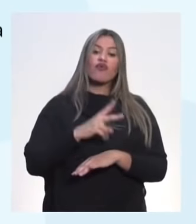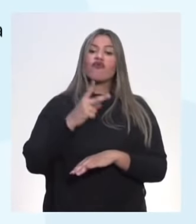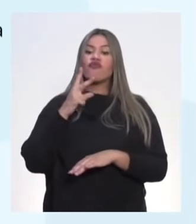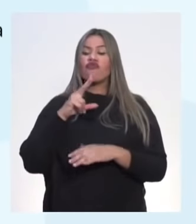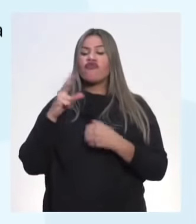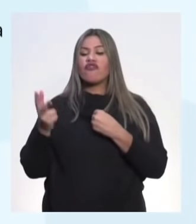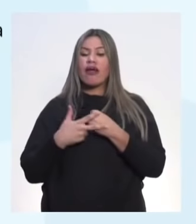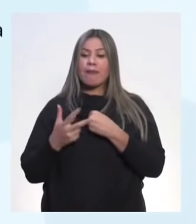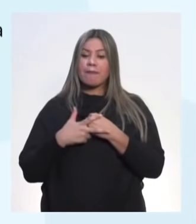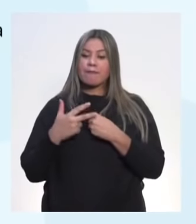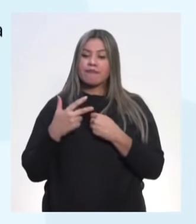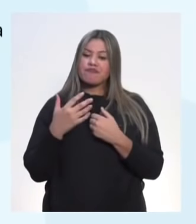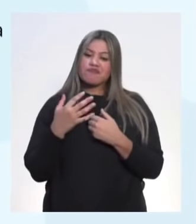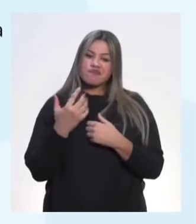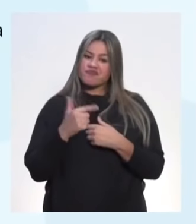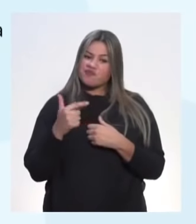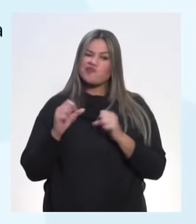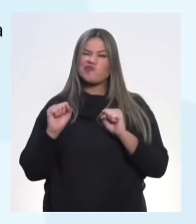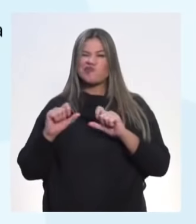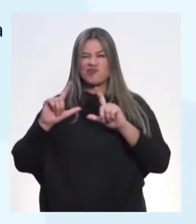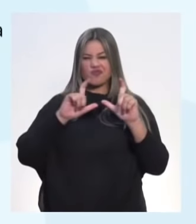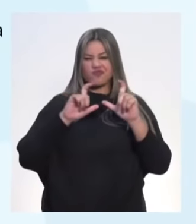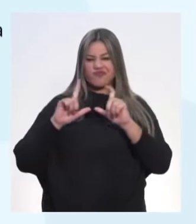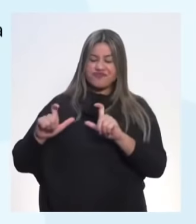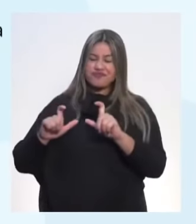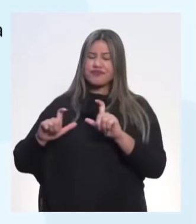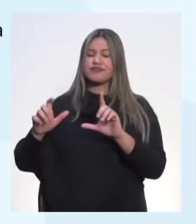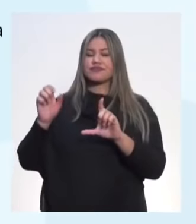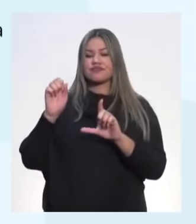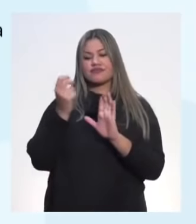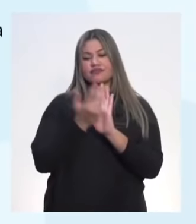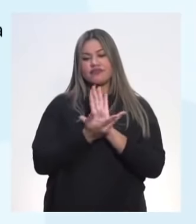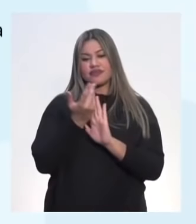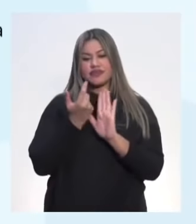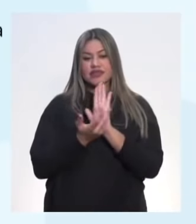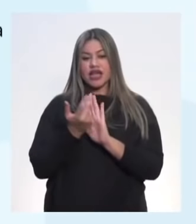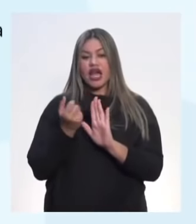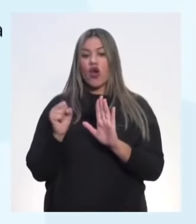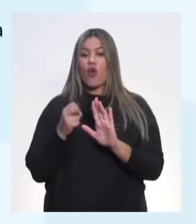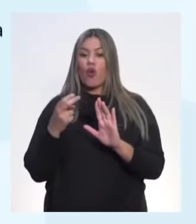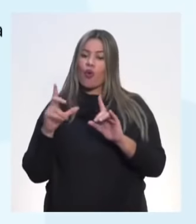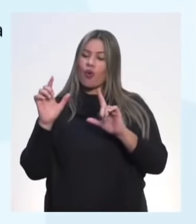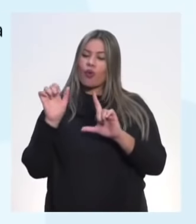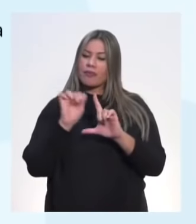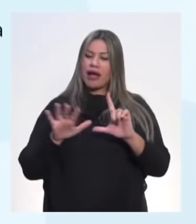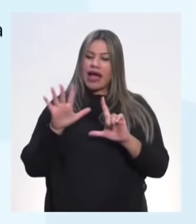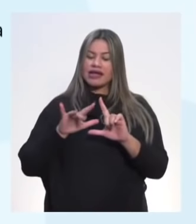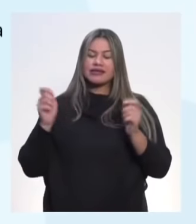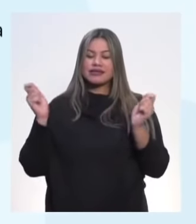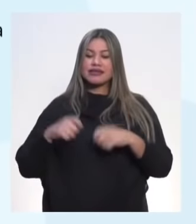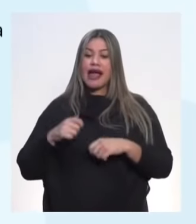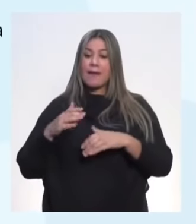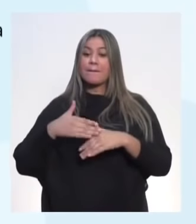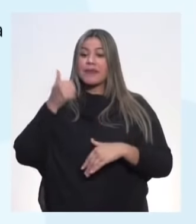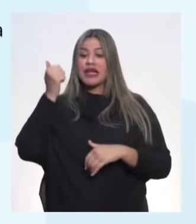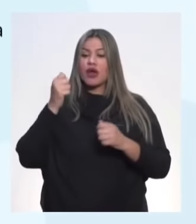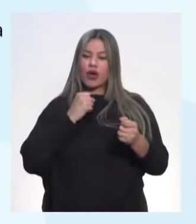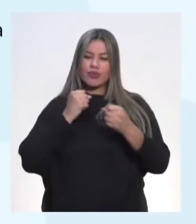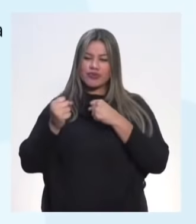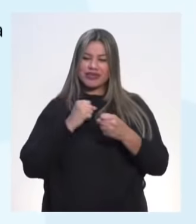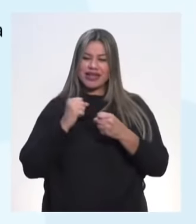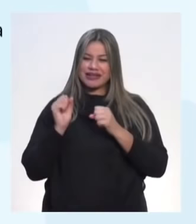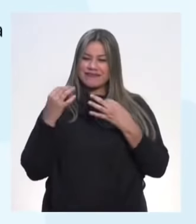Tira uma foto, faz um desenho, procura alguma imagem aí que vai enriquecer essa reportagem que a gente viu, certo, Andréia?